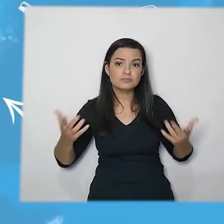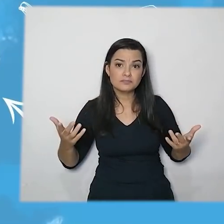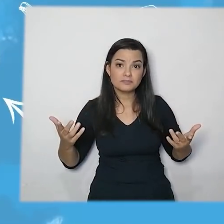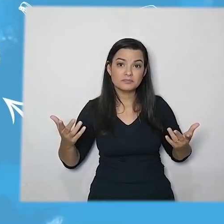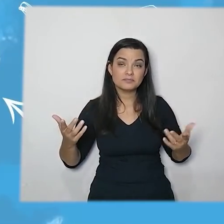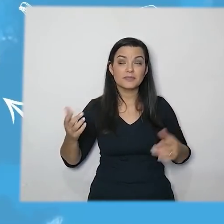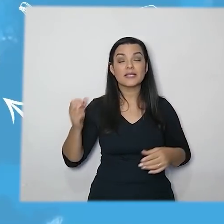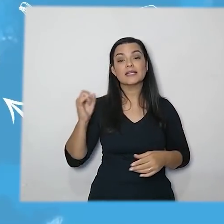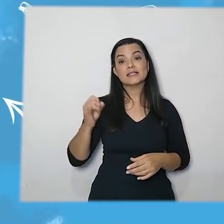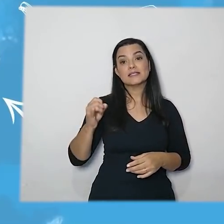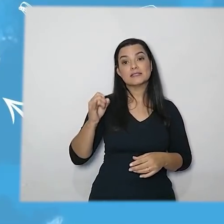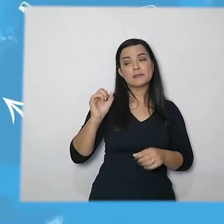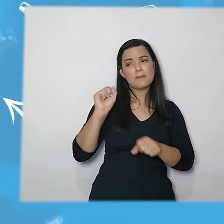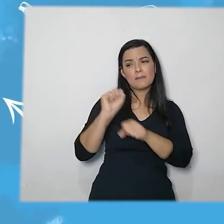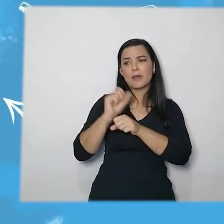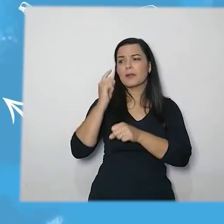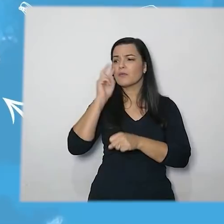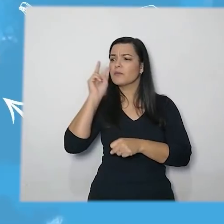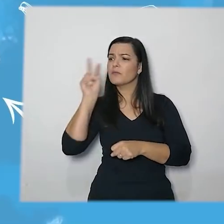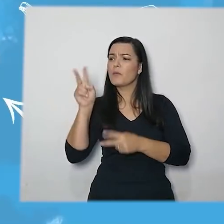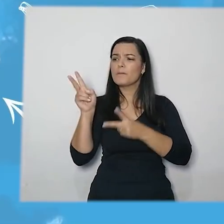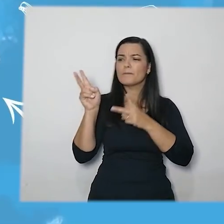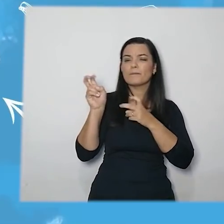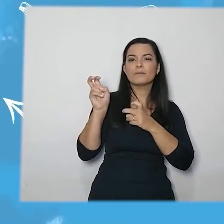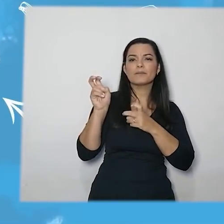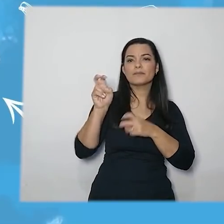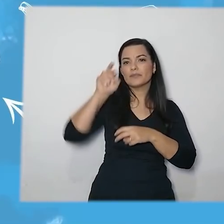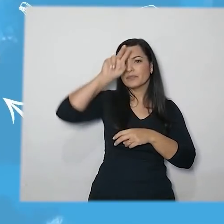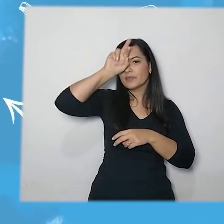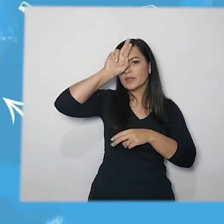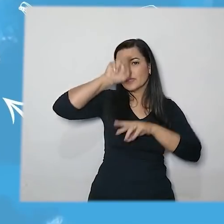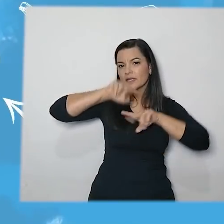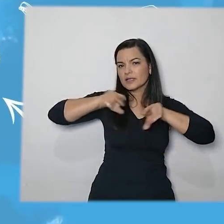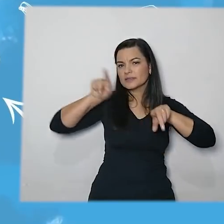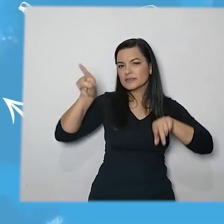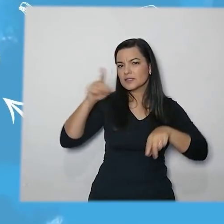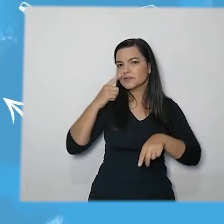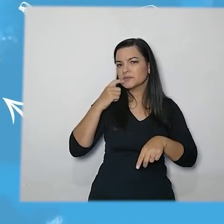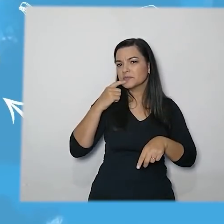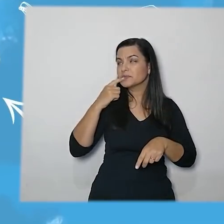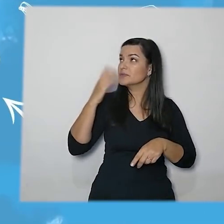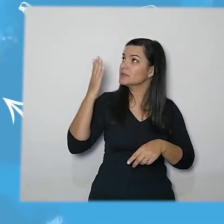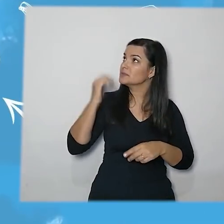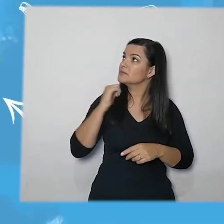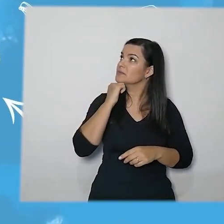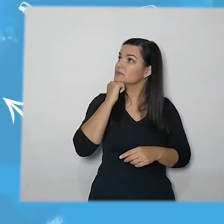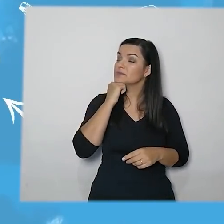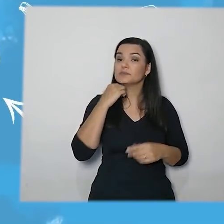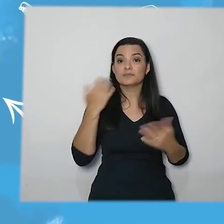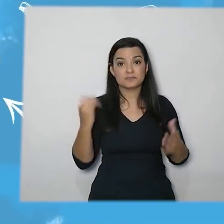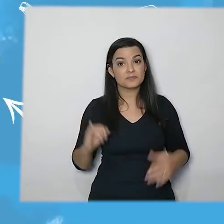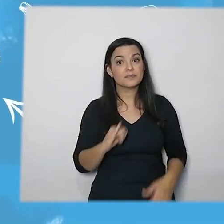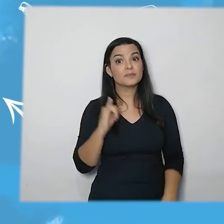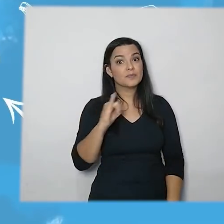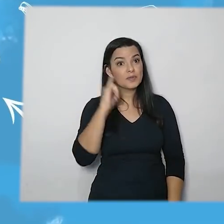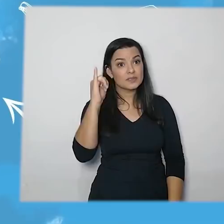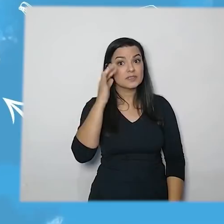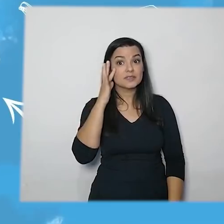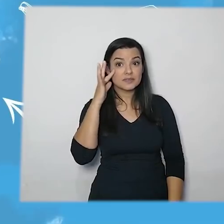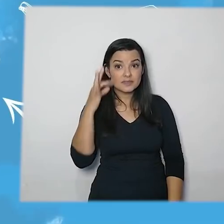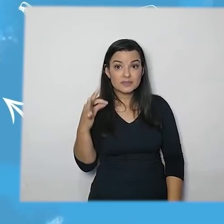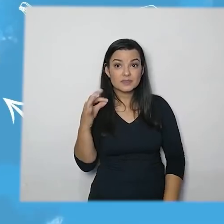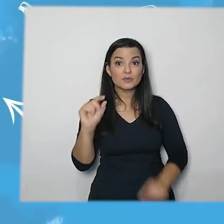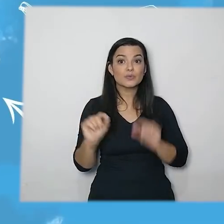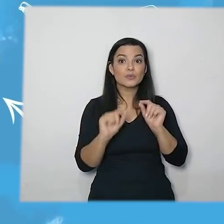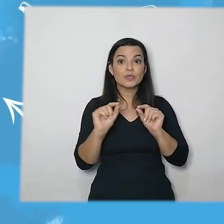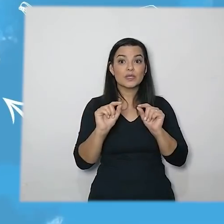E se analisarmos, então, esse inseto? Então, é importante que vocês percebam